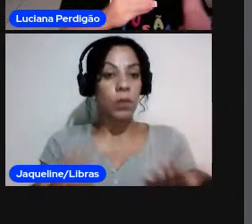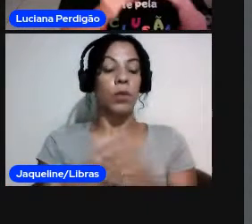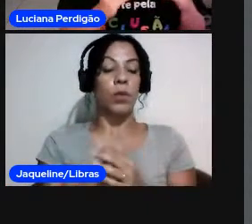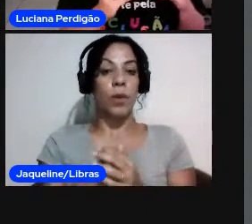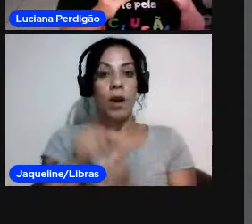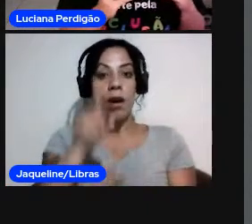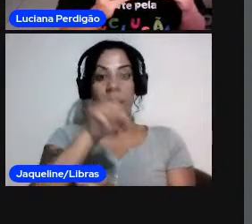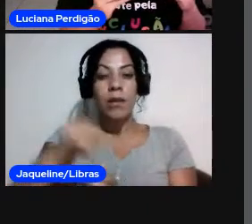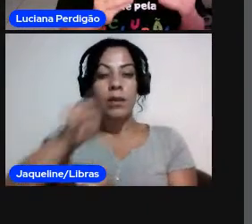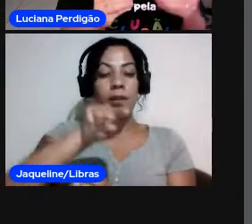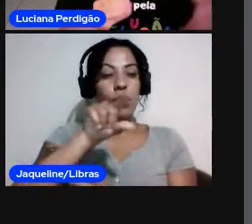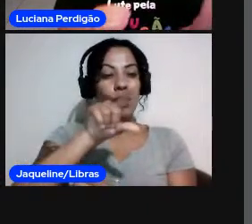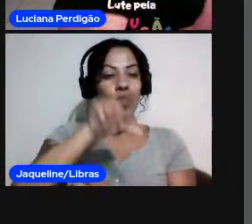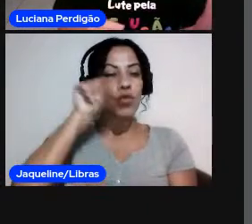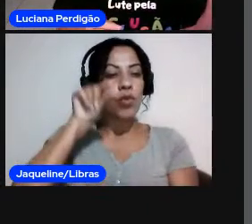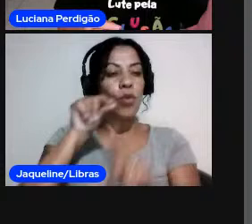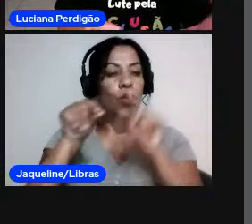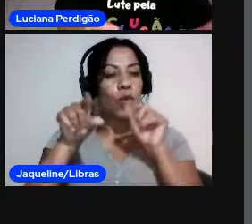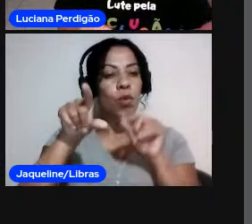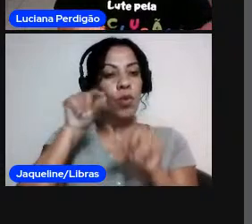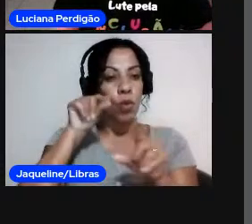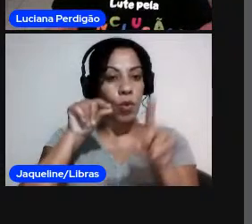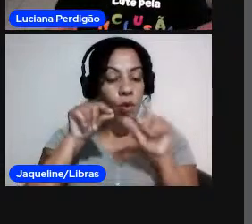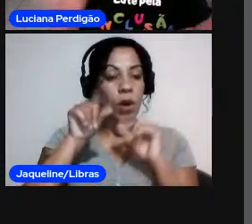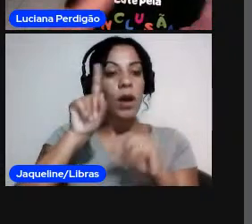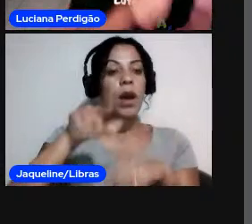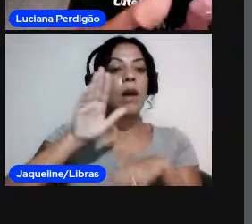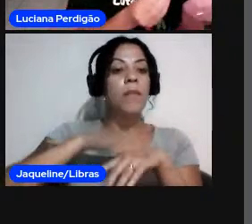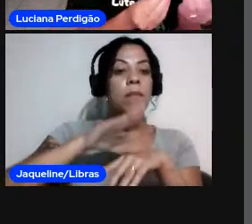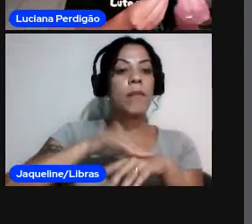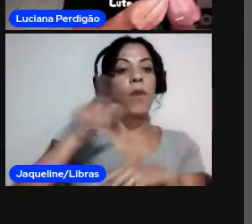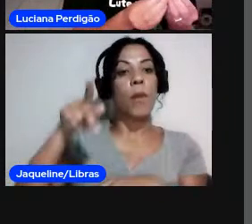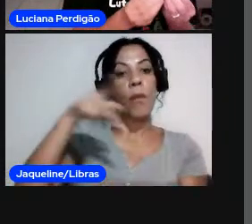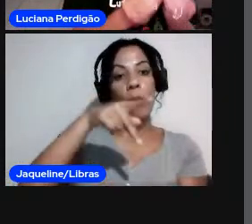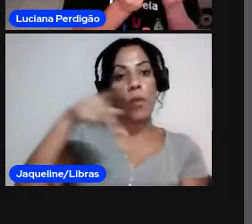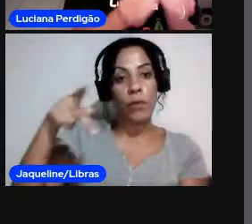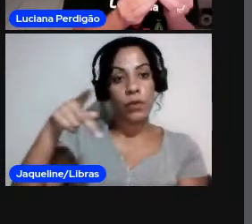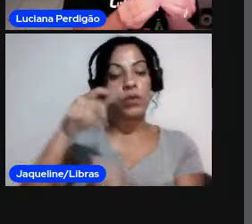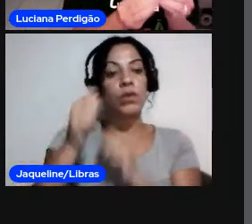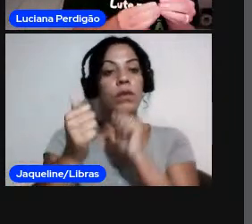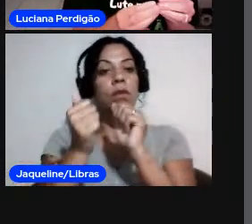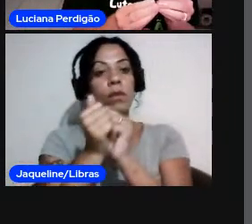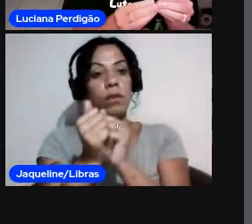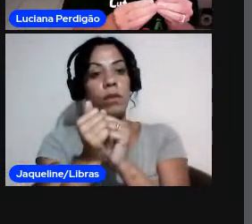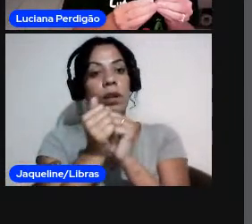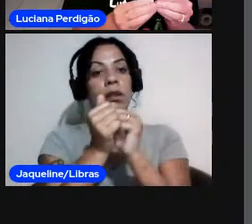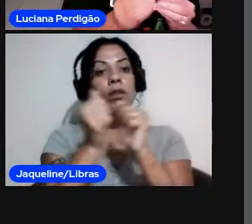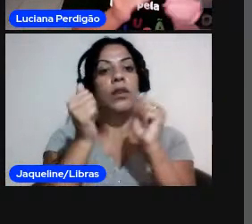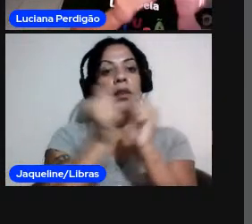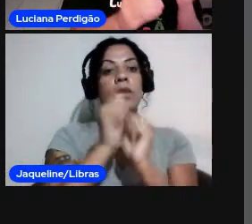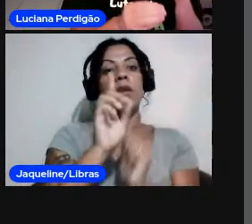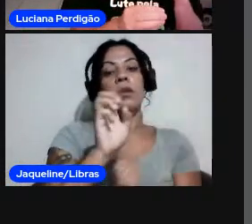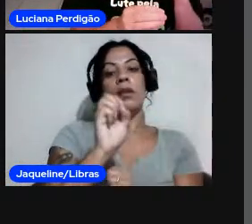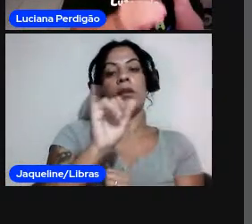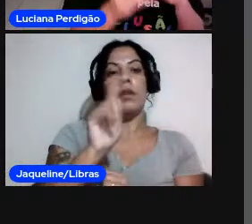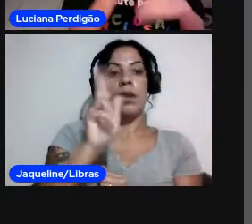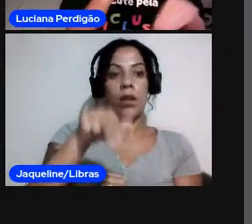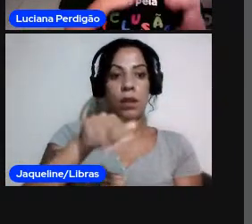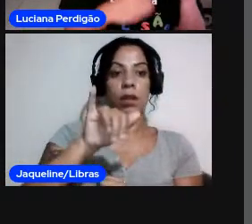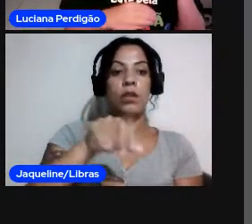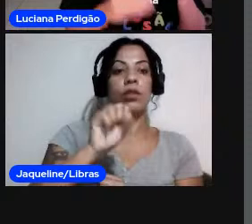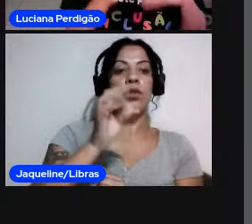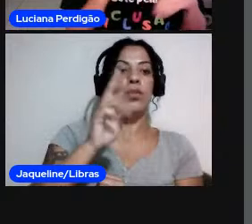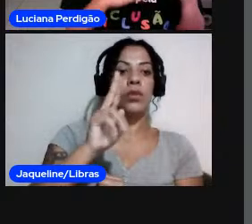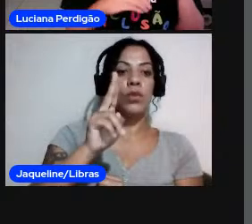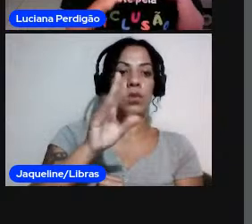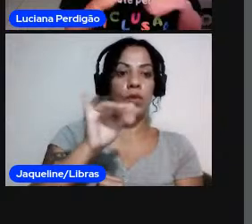essas escolhas, elas são feitas pelo professor juntamente com o designer instrucional. Então, eu já